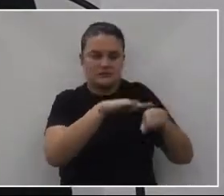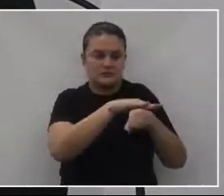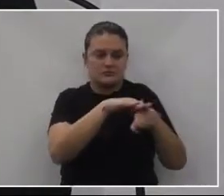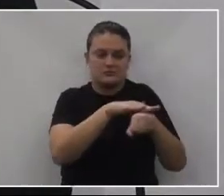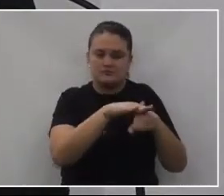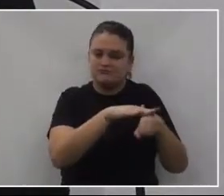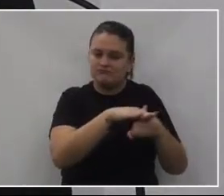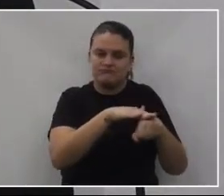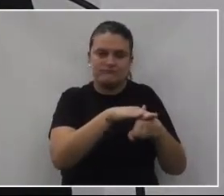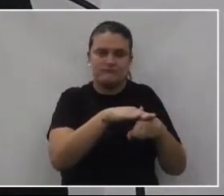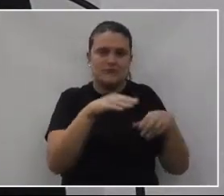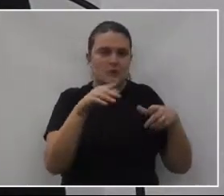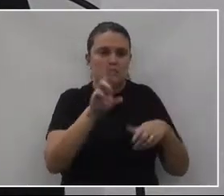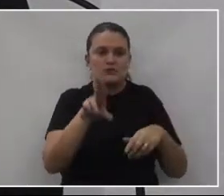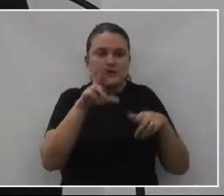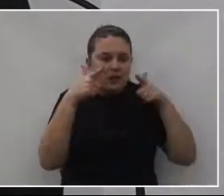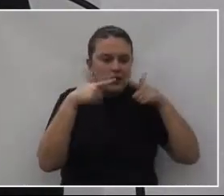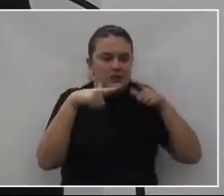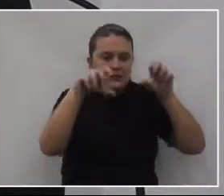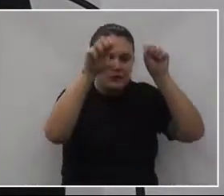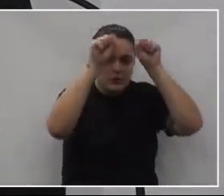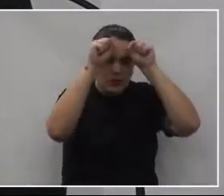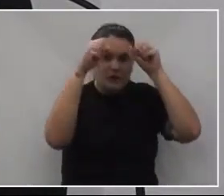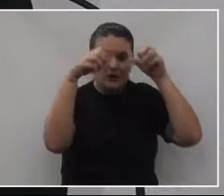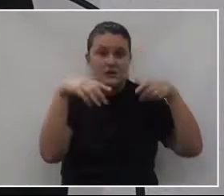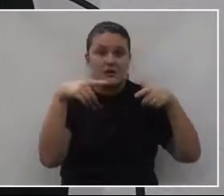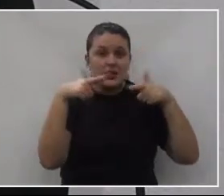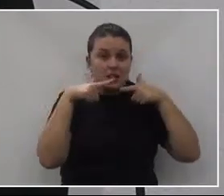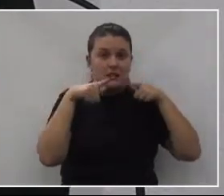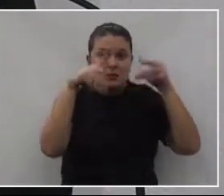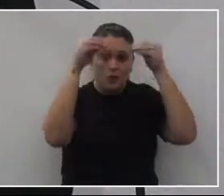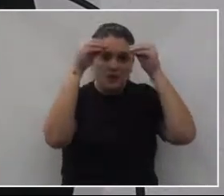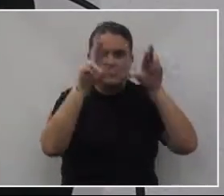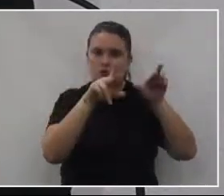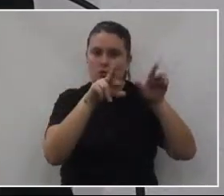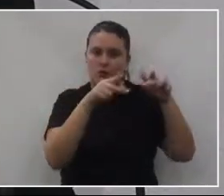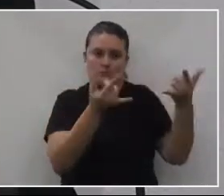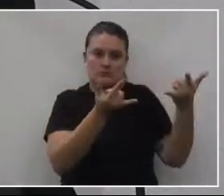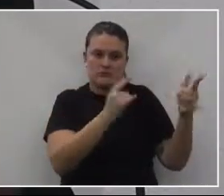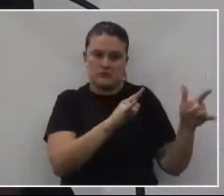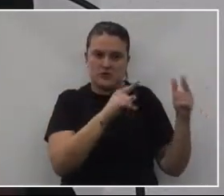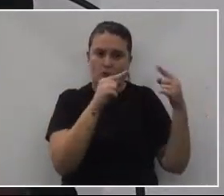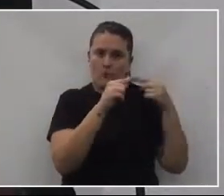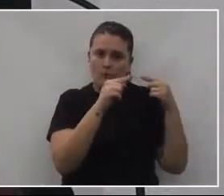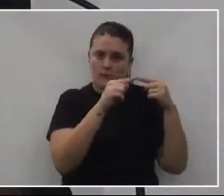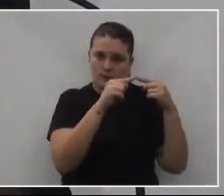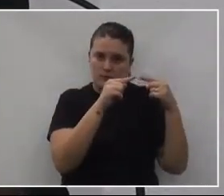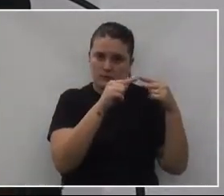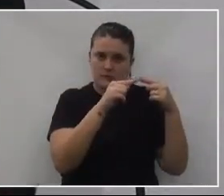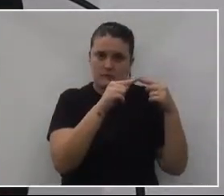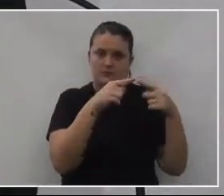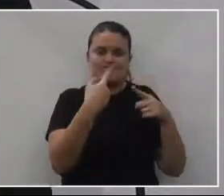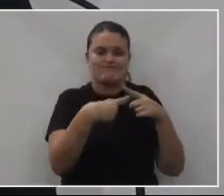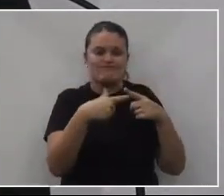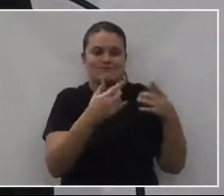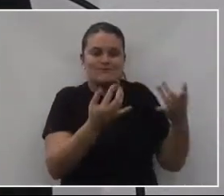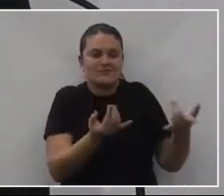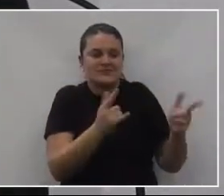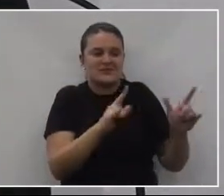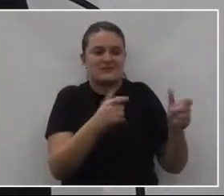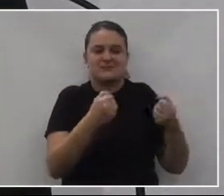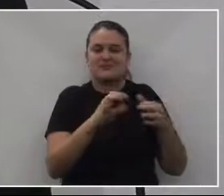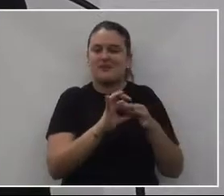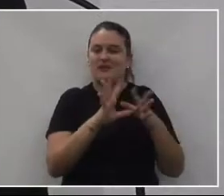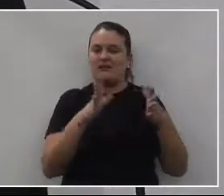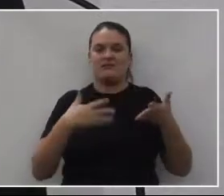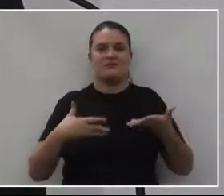mais aberta, na linguagem deles, uma linguagem que, para eles, é algo que eles se sintam muito à vontade, como é o